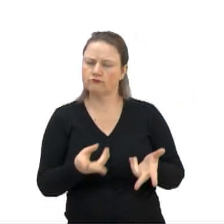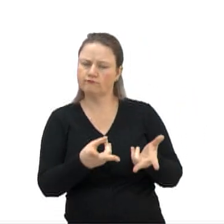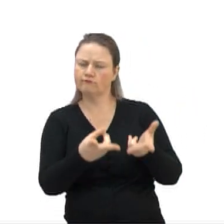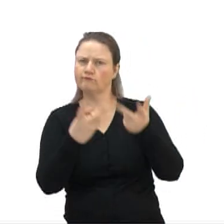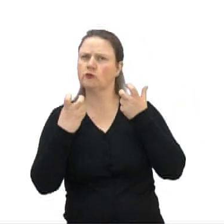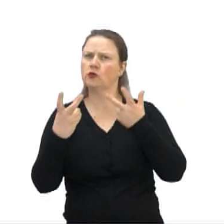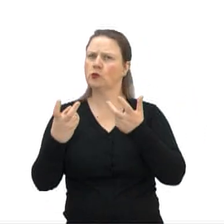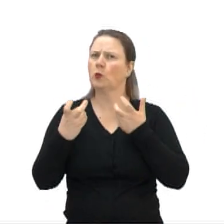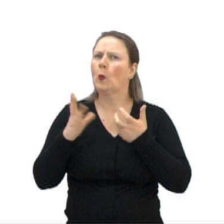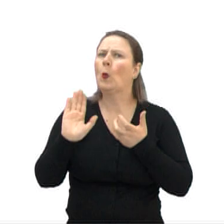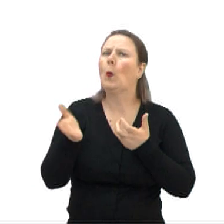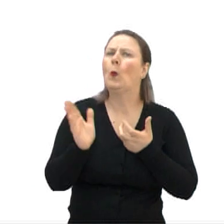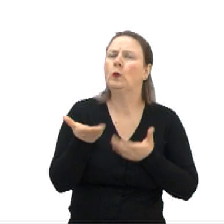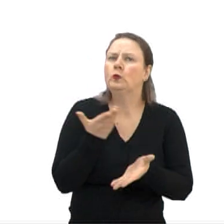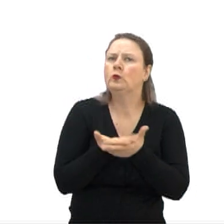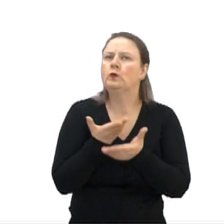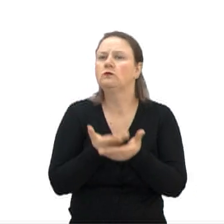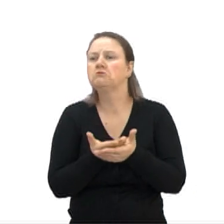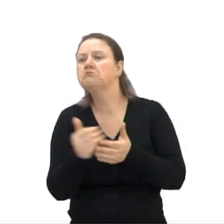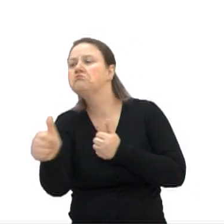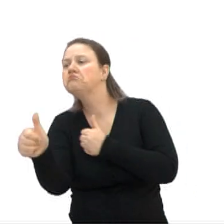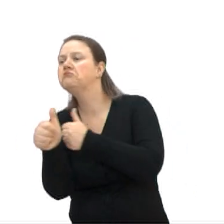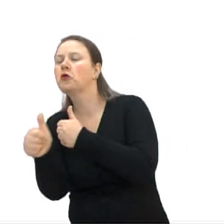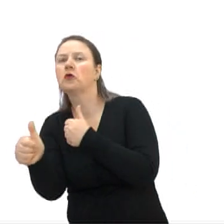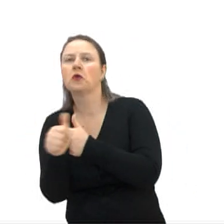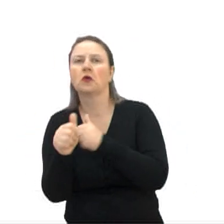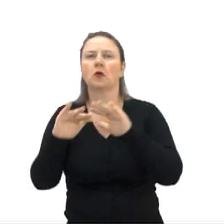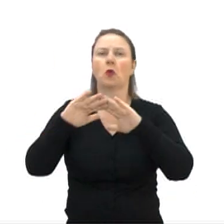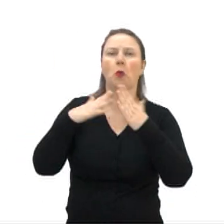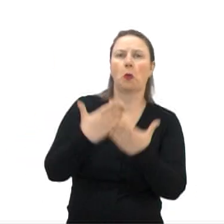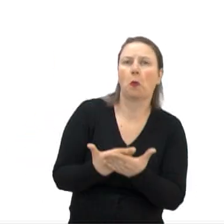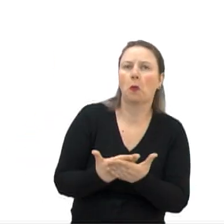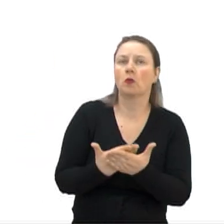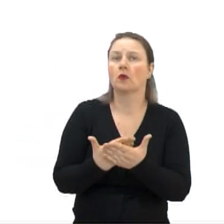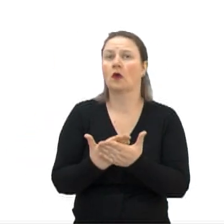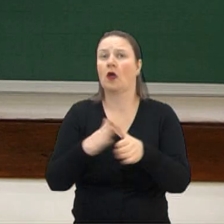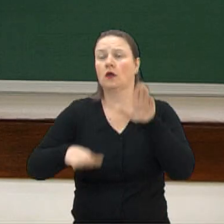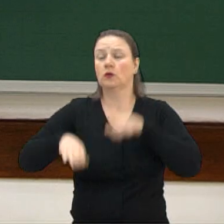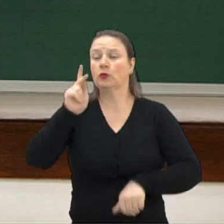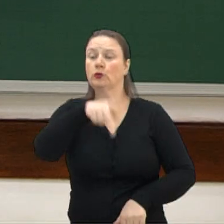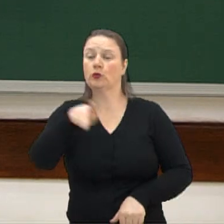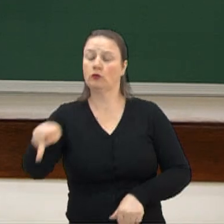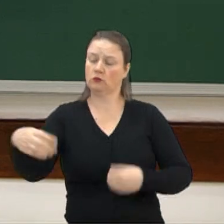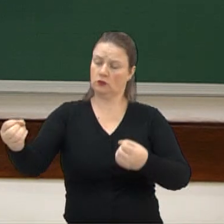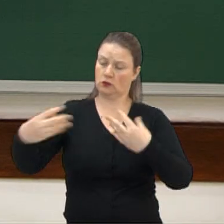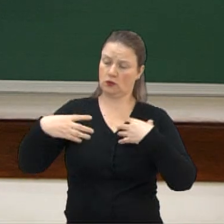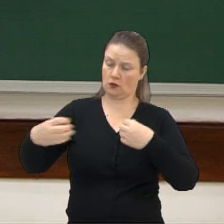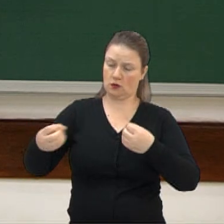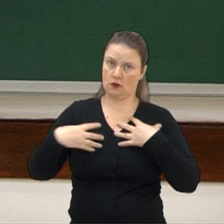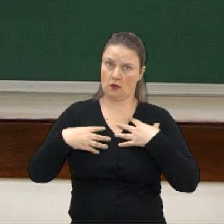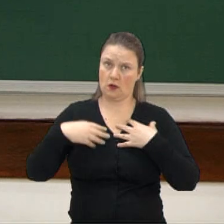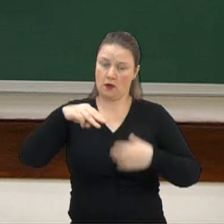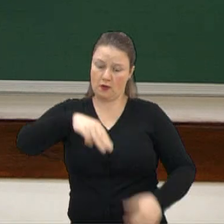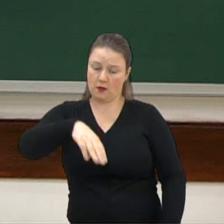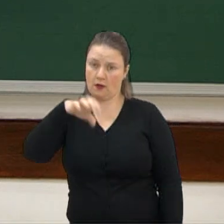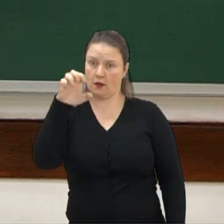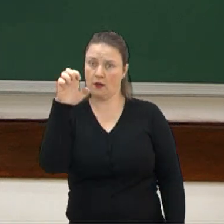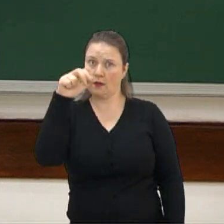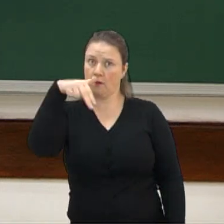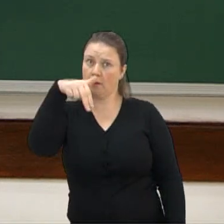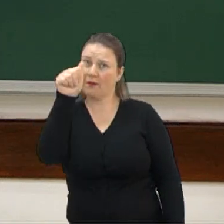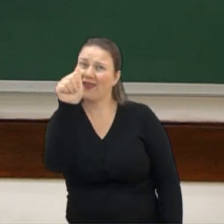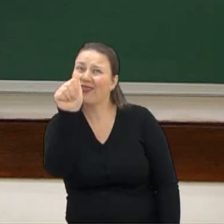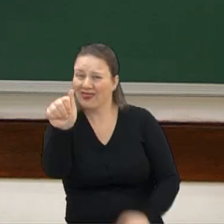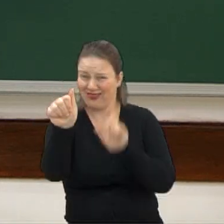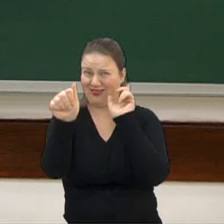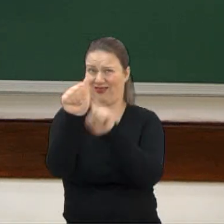ouvido aí perto de vocês, na escola de vocês, um professor dizer para vocês que menos não